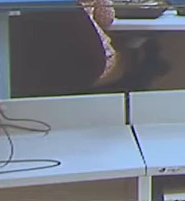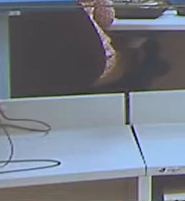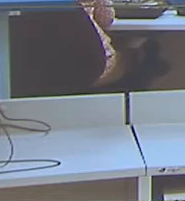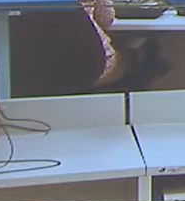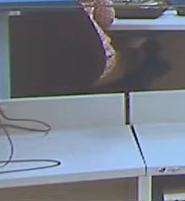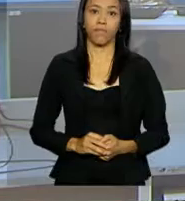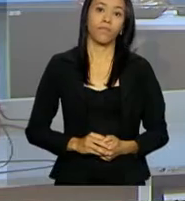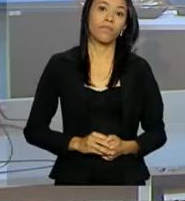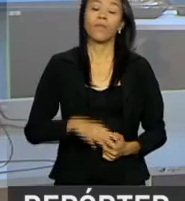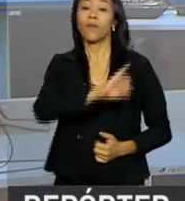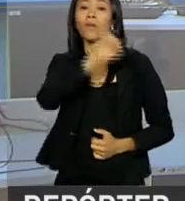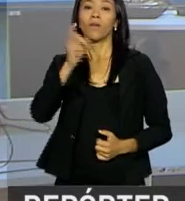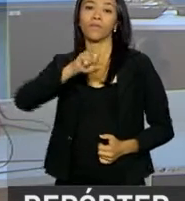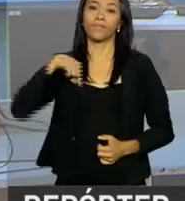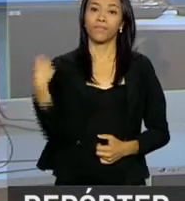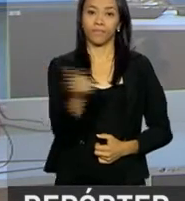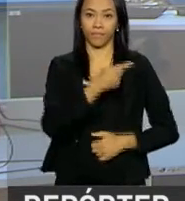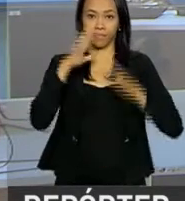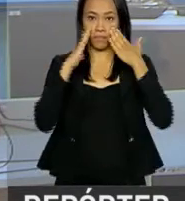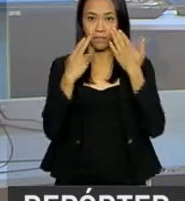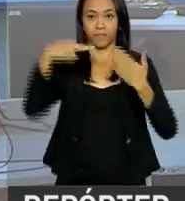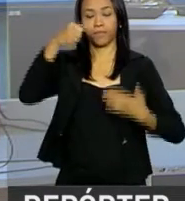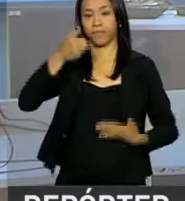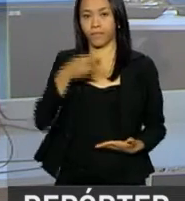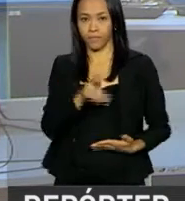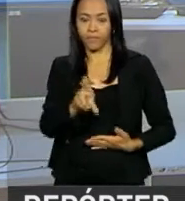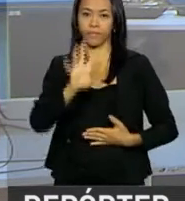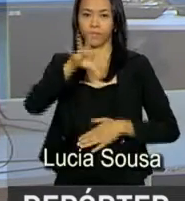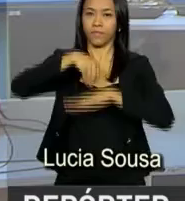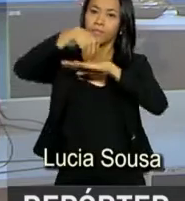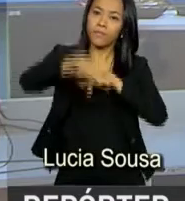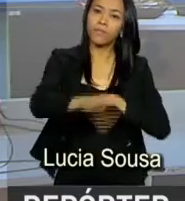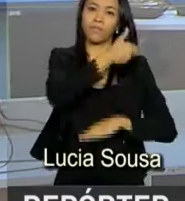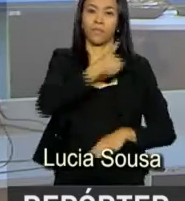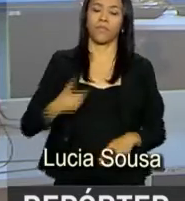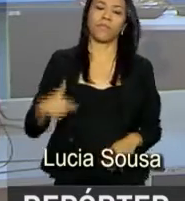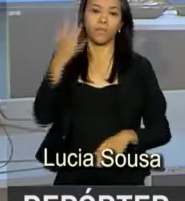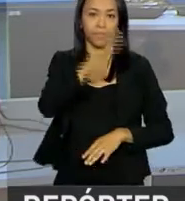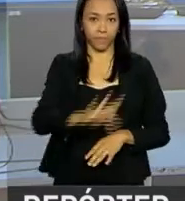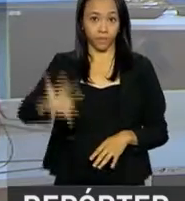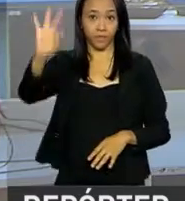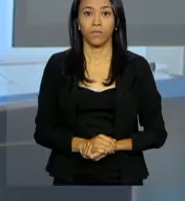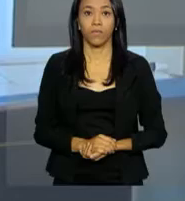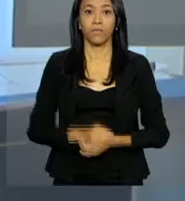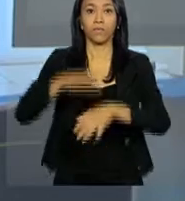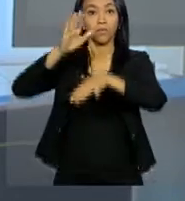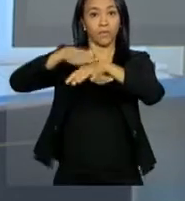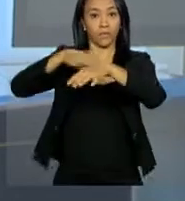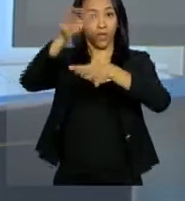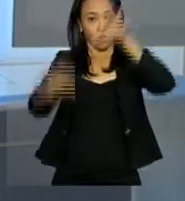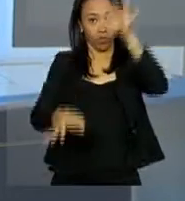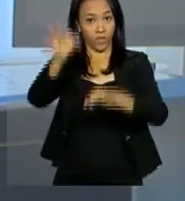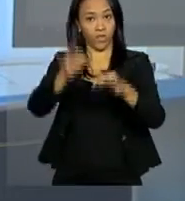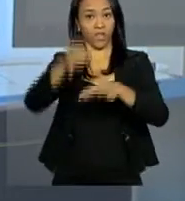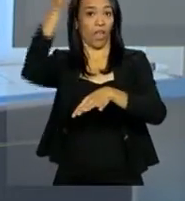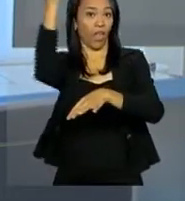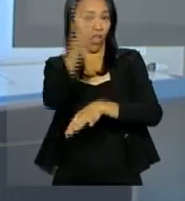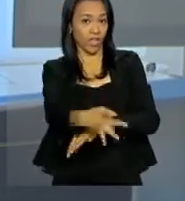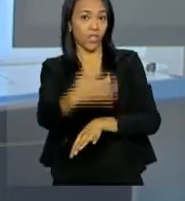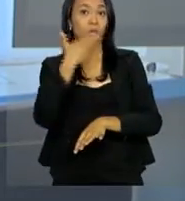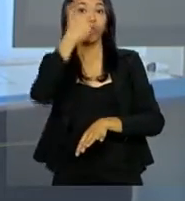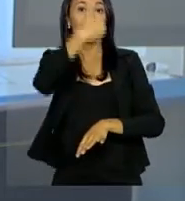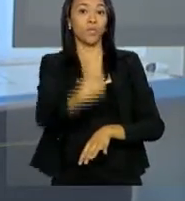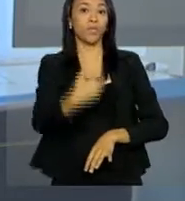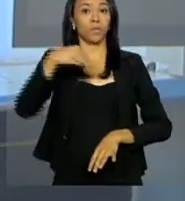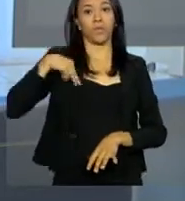olá estamos de volta com o repórter e nbr e as notícias do governo federal a a justiça rejeitou o pedido do